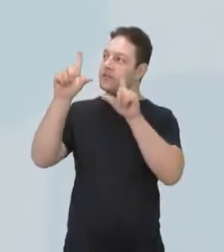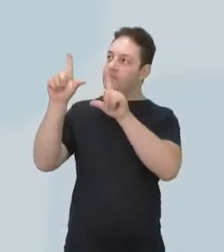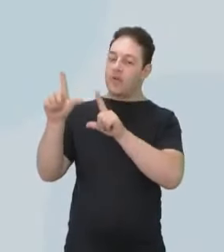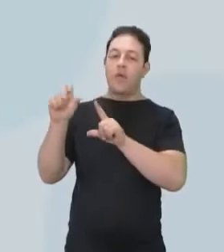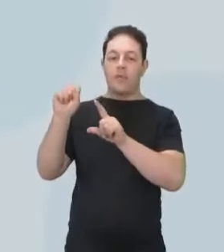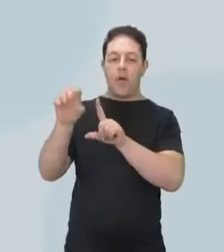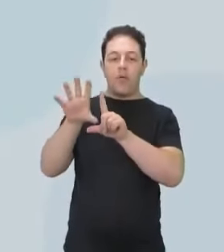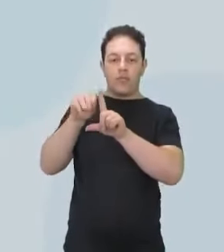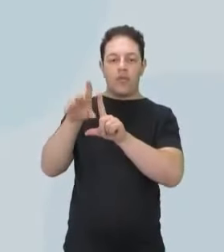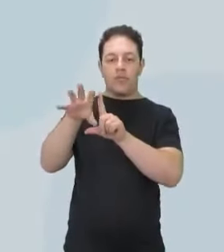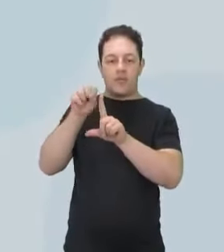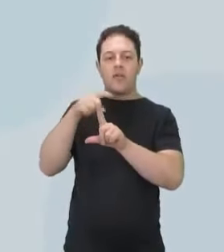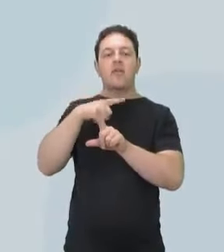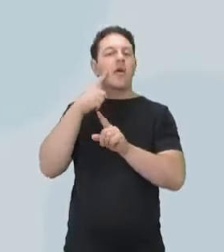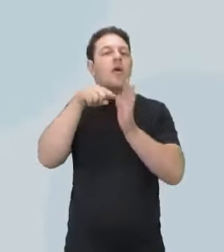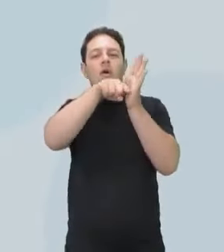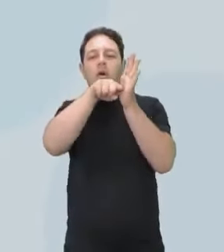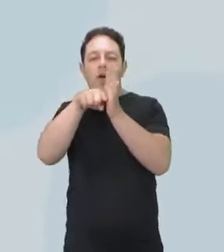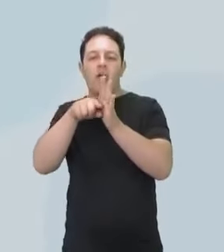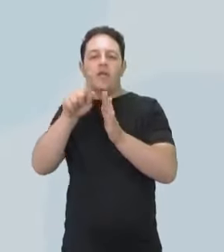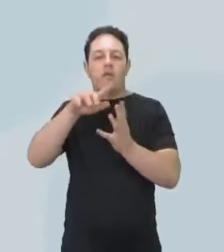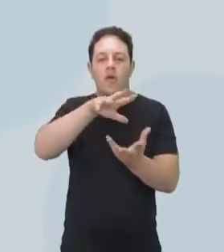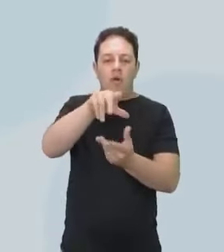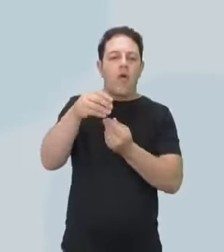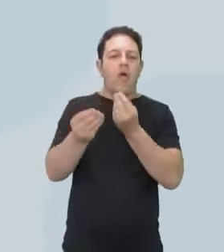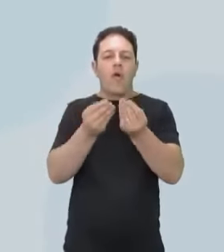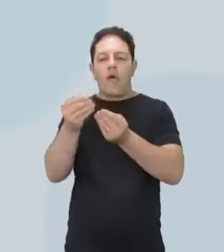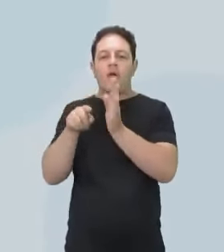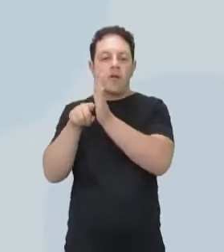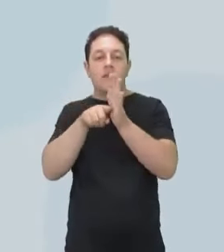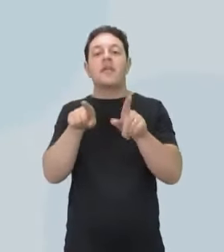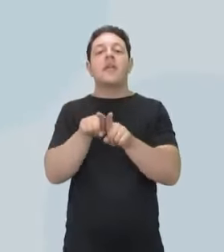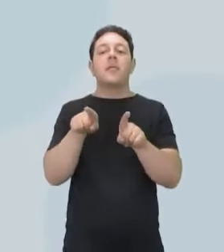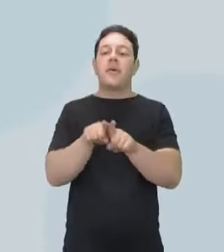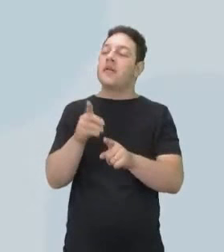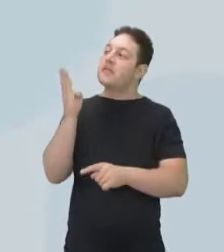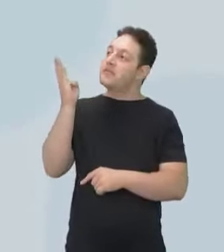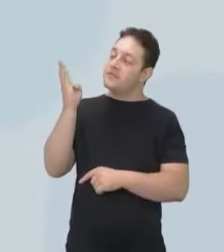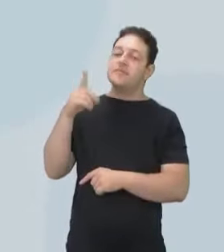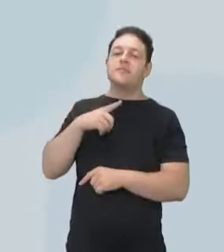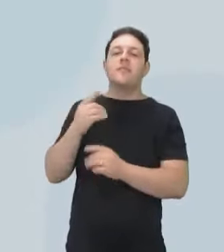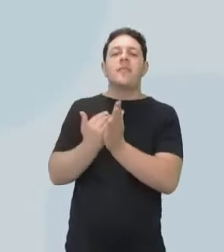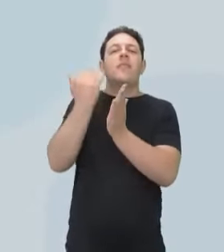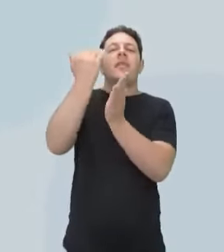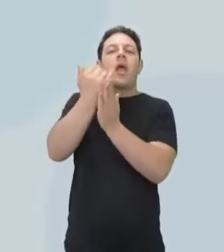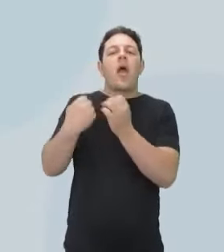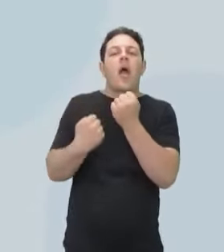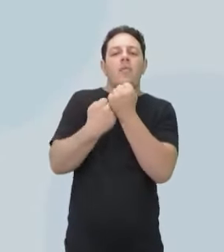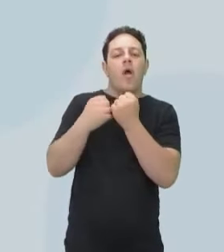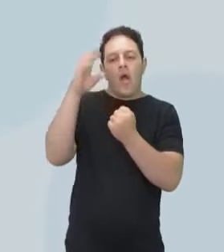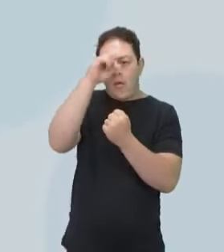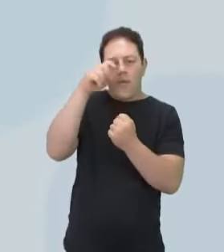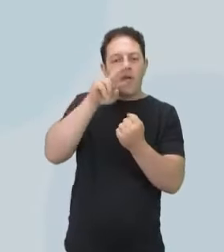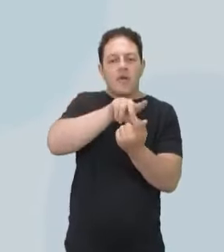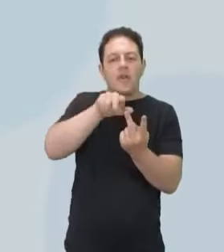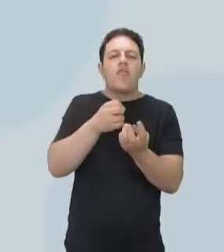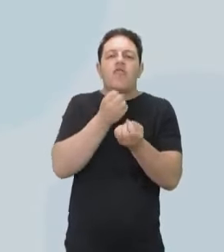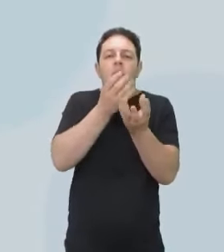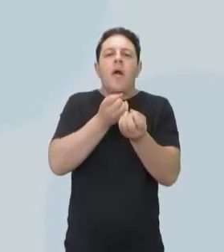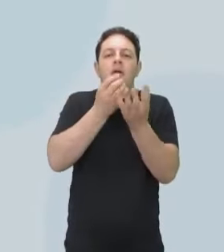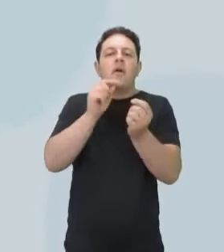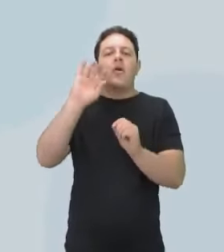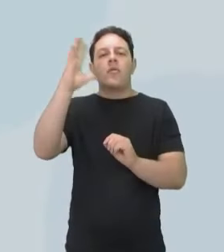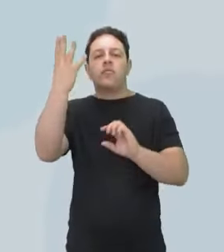vocês aí do Instituto Geológico, que trata sobre a temática, e tem também aí alguns dados, né, relacionados aí aos